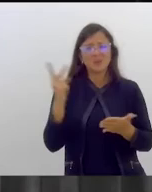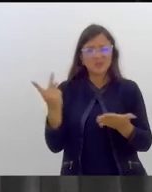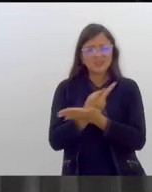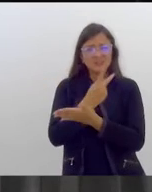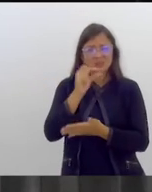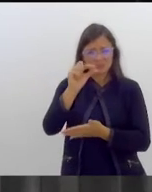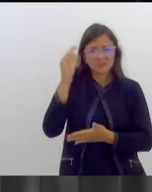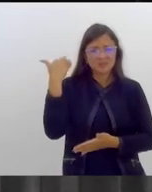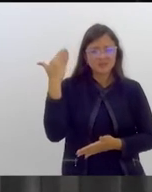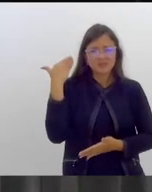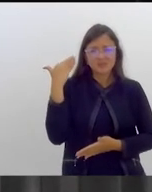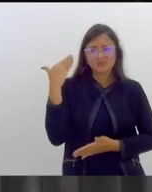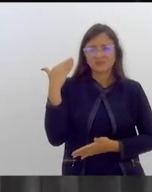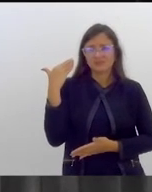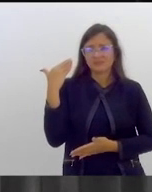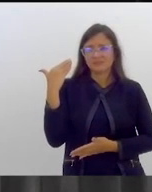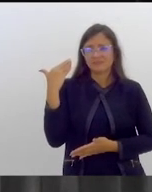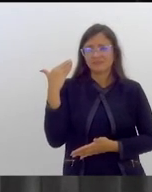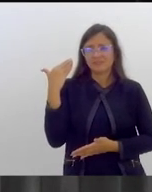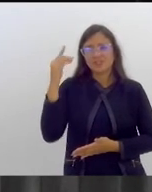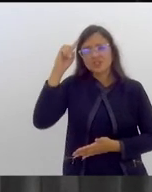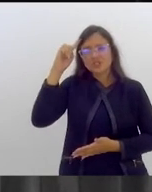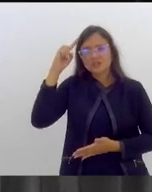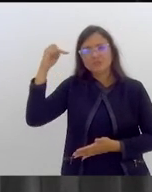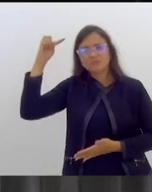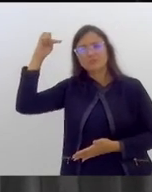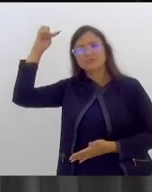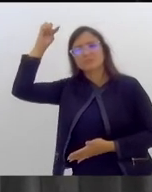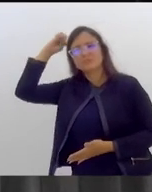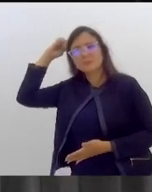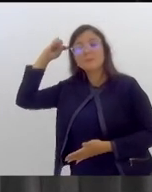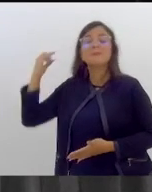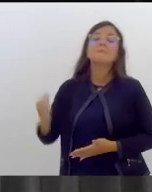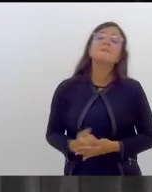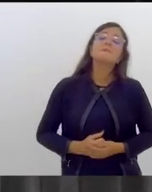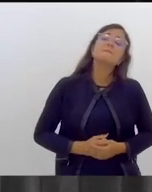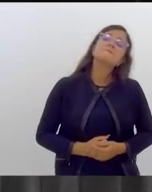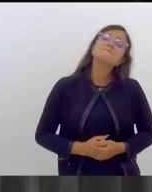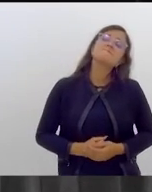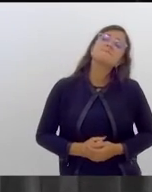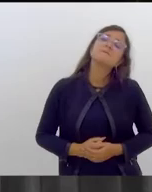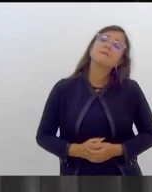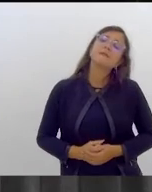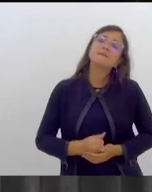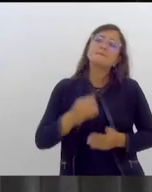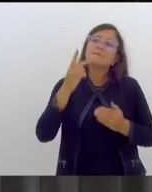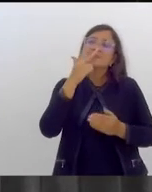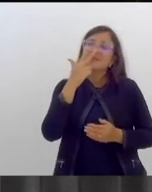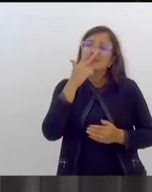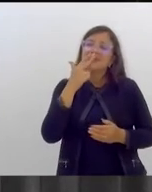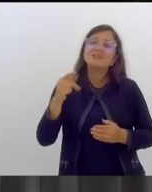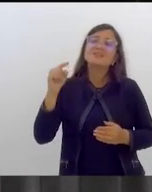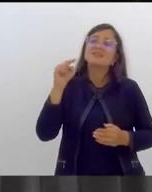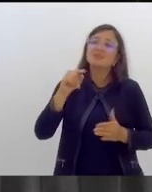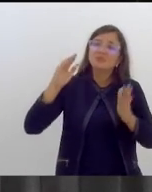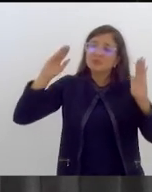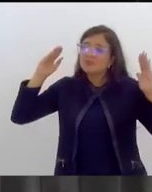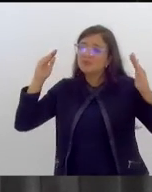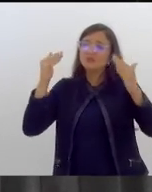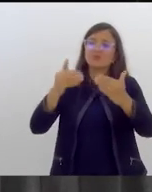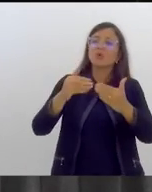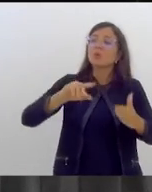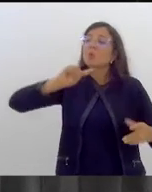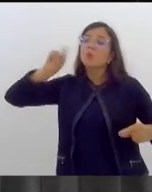agora nos últimos dias com a finalidade o objeto É